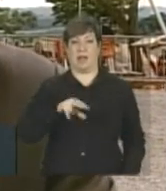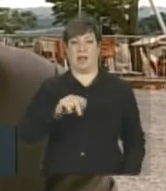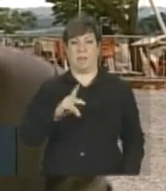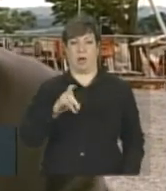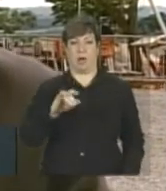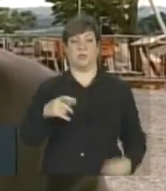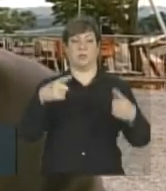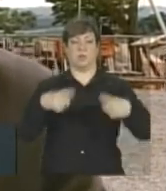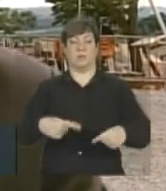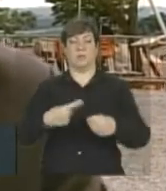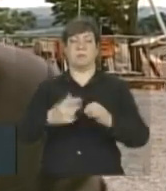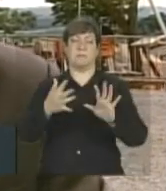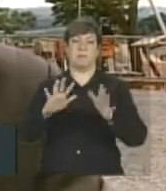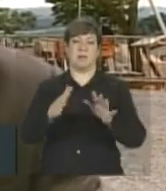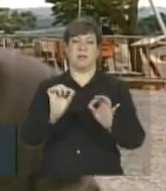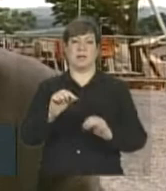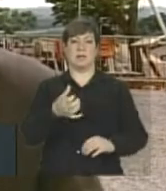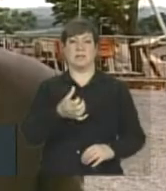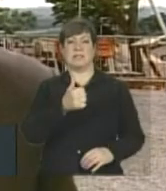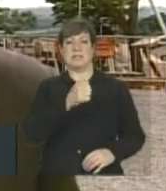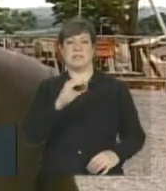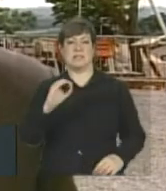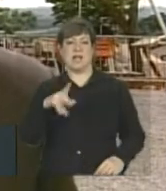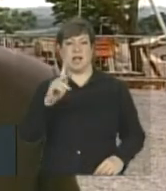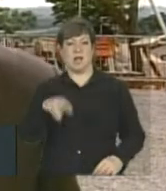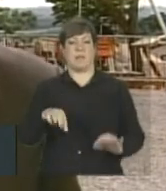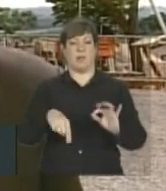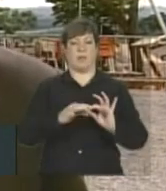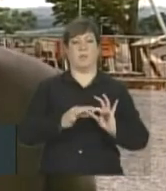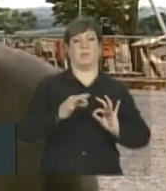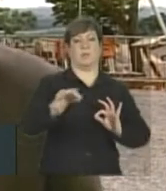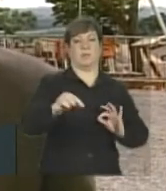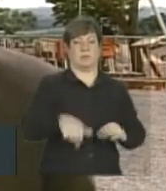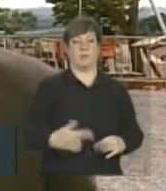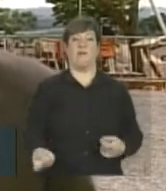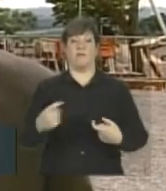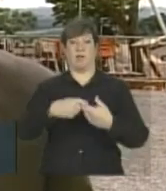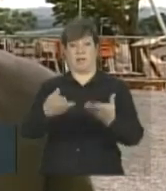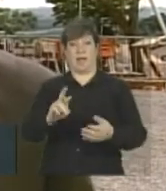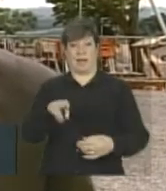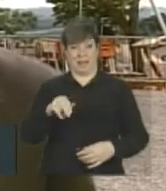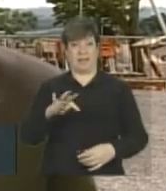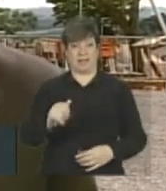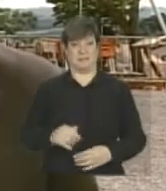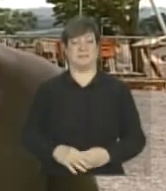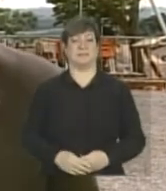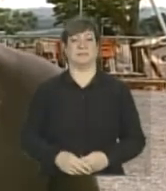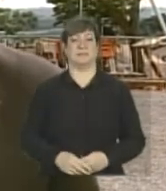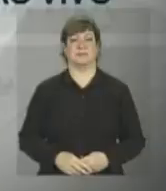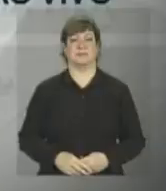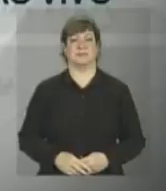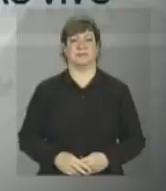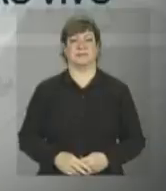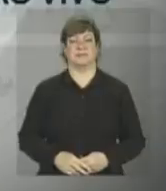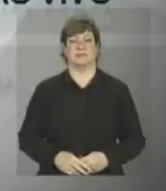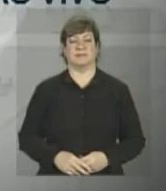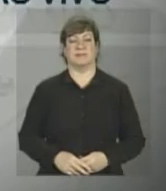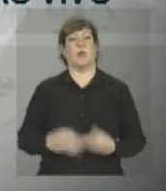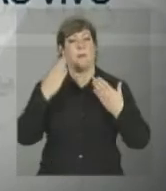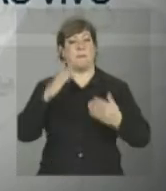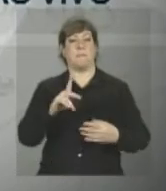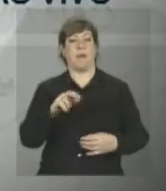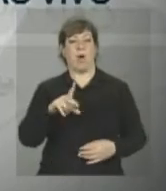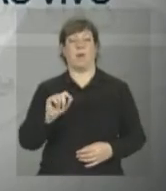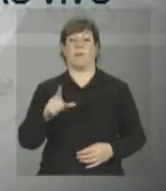que fica localizada a mais ou menos uns 100 Km daqui de Goianira Voltamos com você no estúdio Renata bom